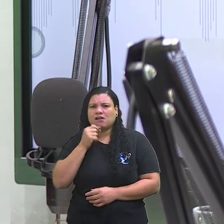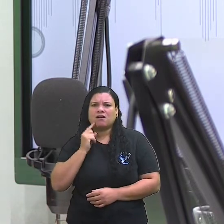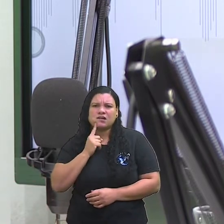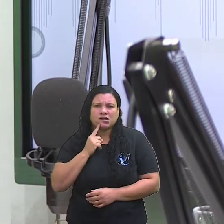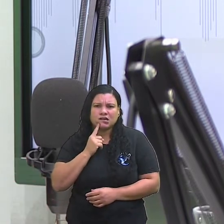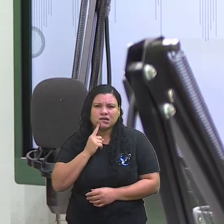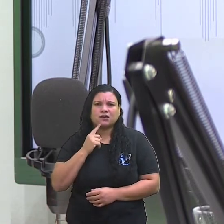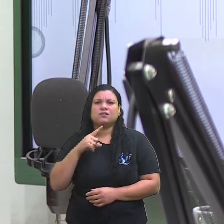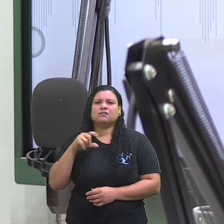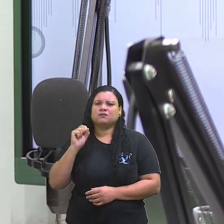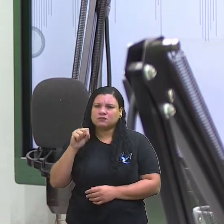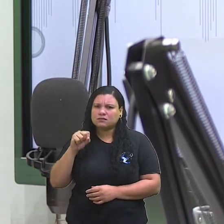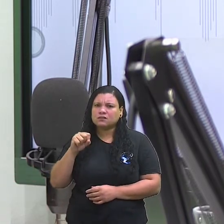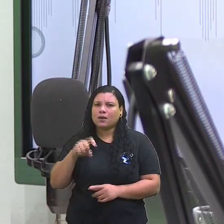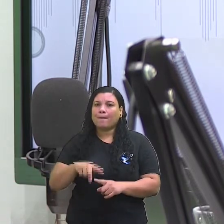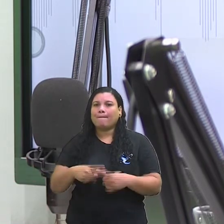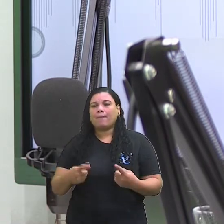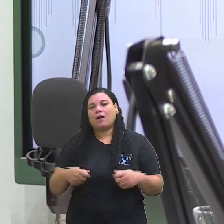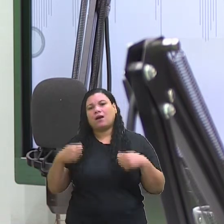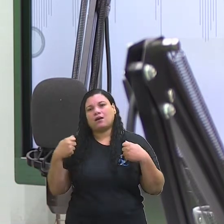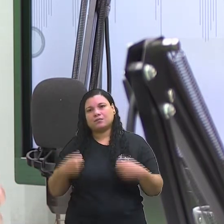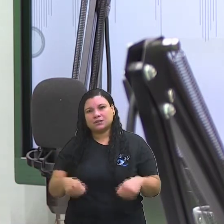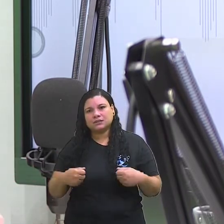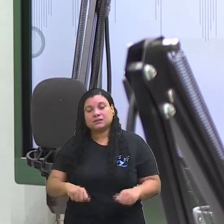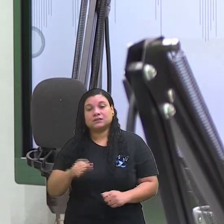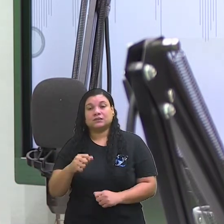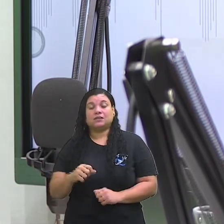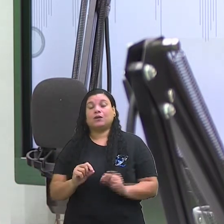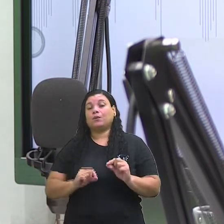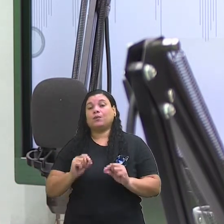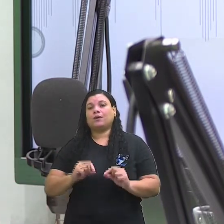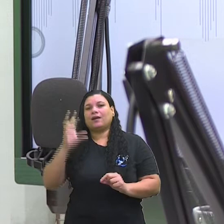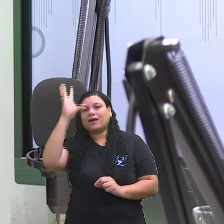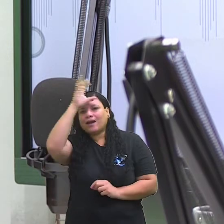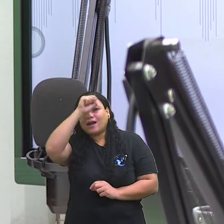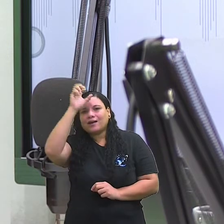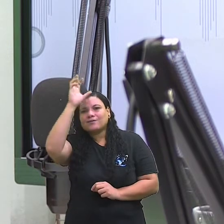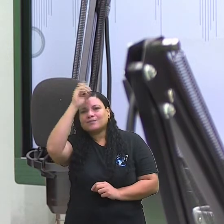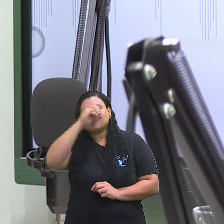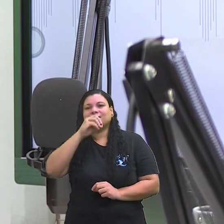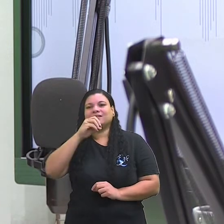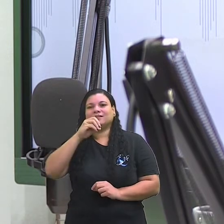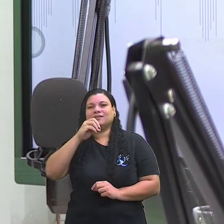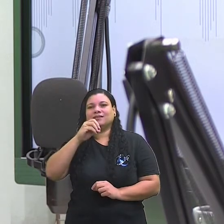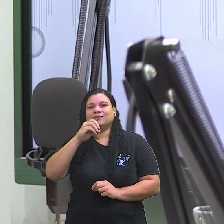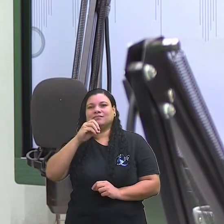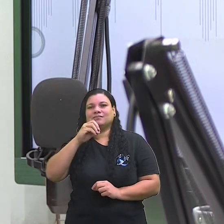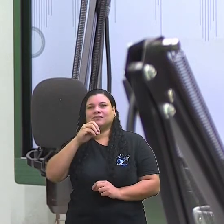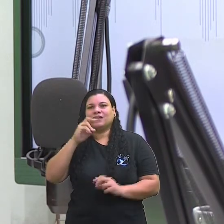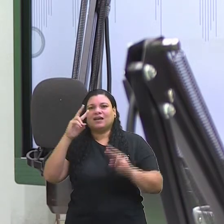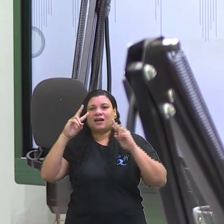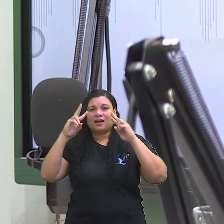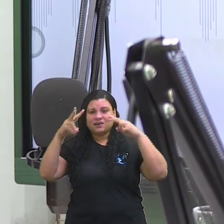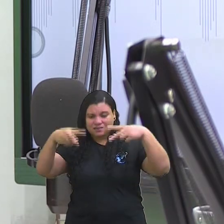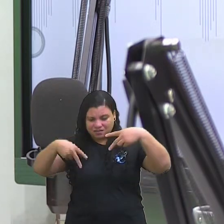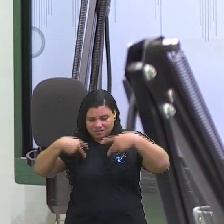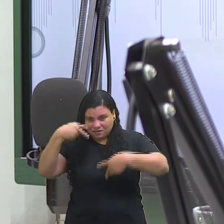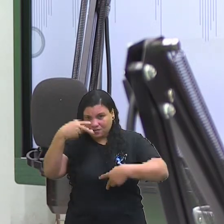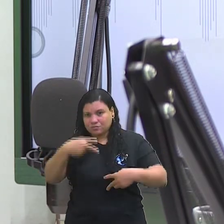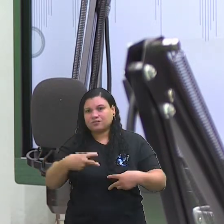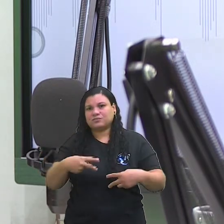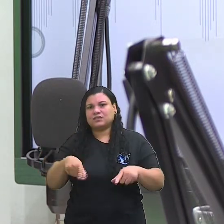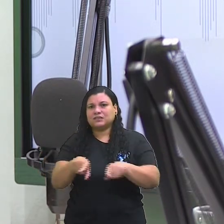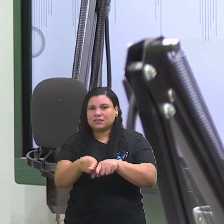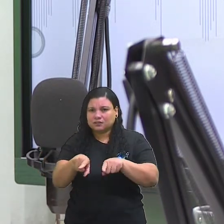estou tão somente aqui pegando, aqui colocando da seguinte maneira. Perdão é o aumentativo de perda,